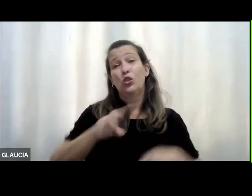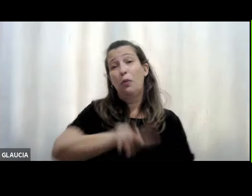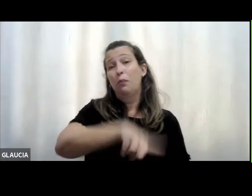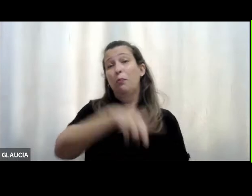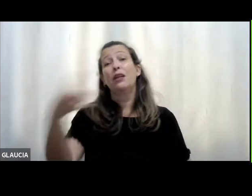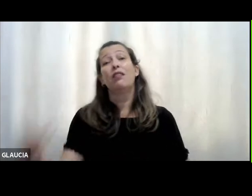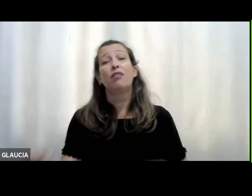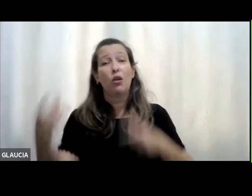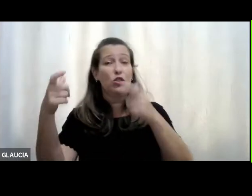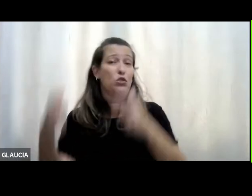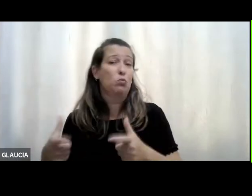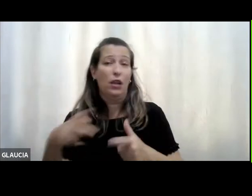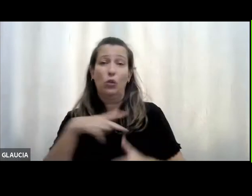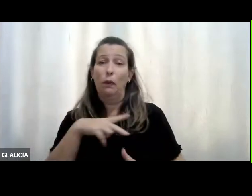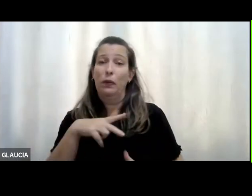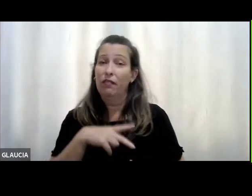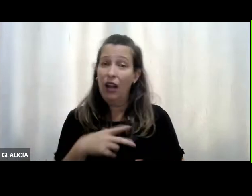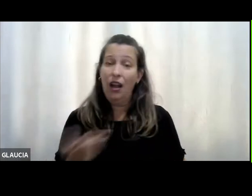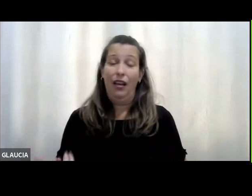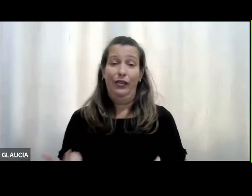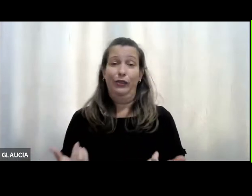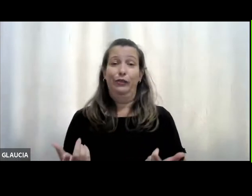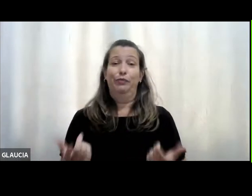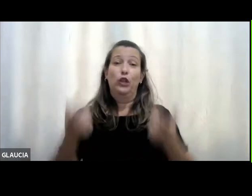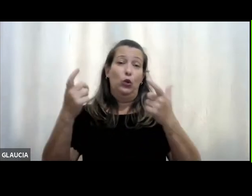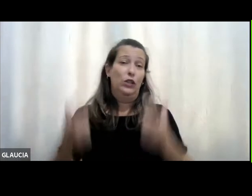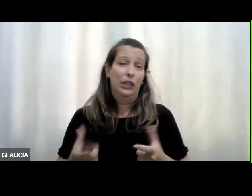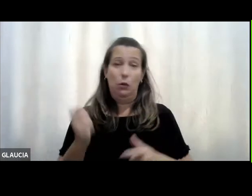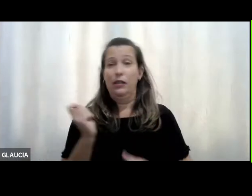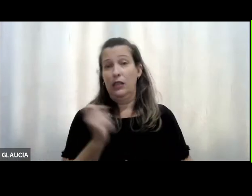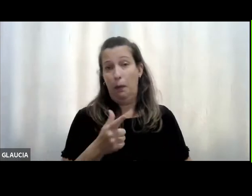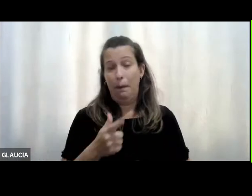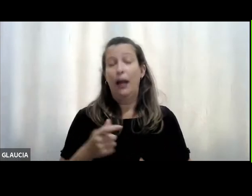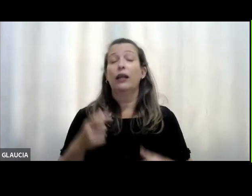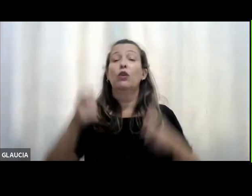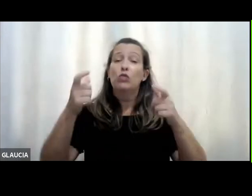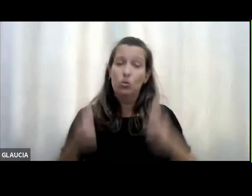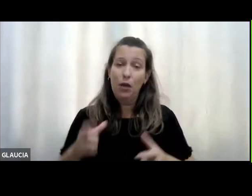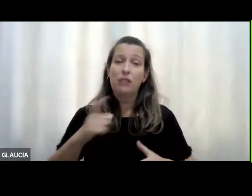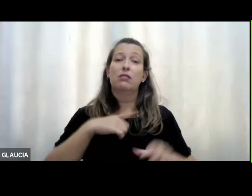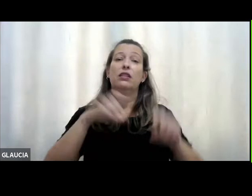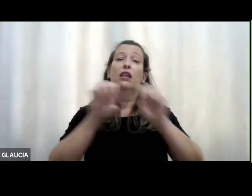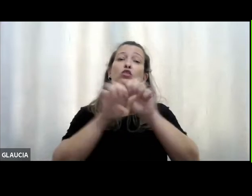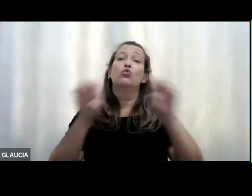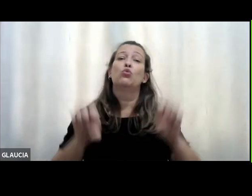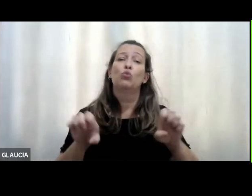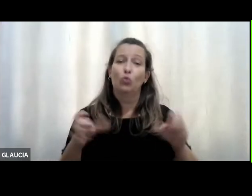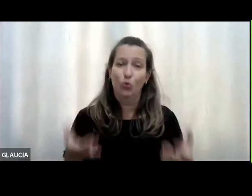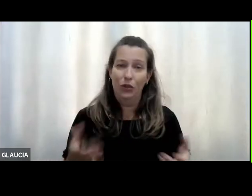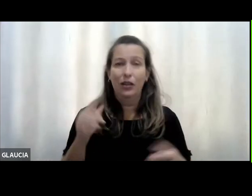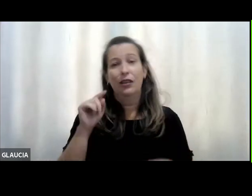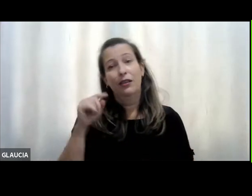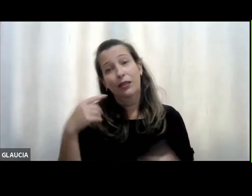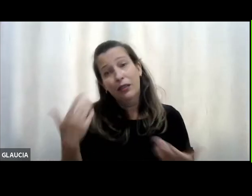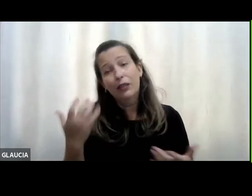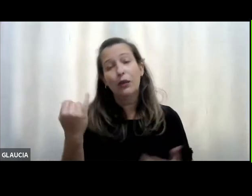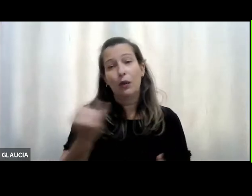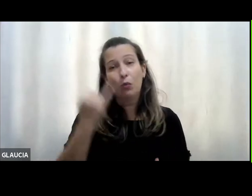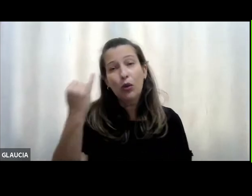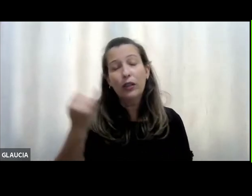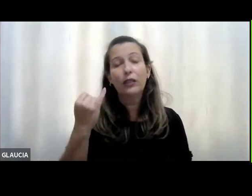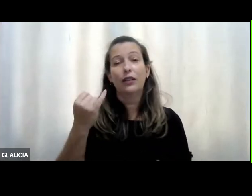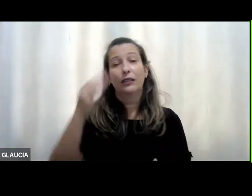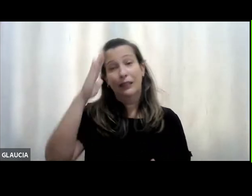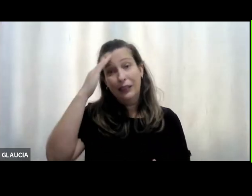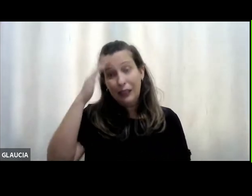em que se paga, né? Se tem estrutura. Então, é importante entender essa coisa macro para